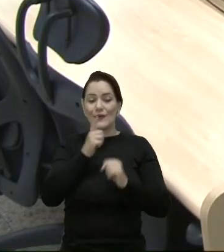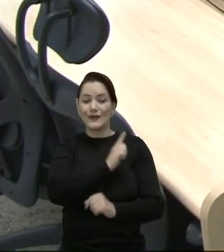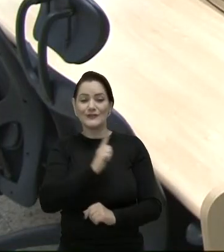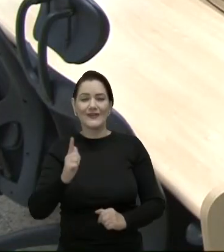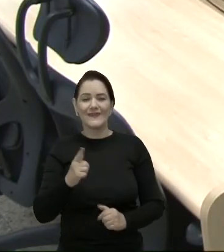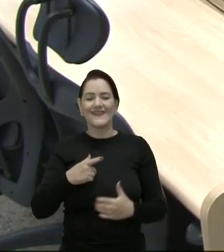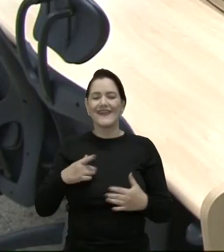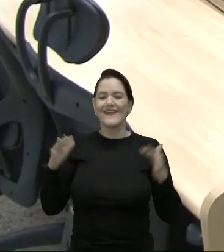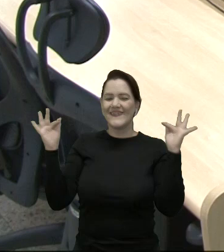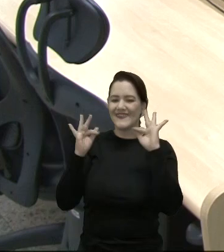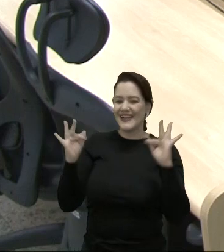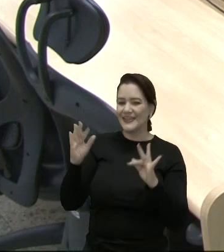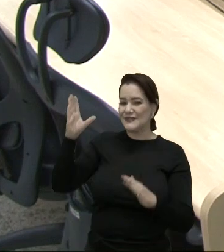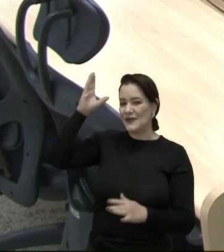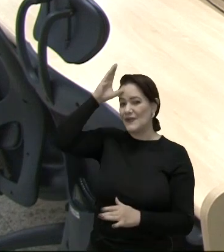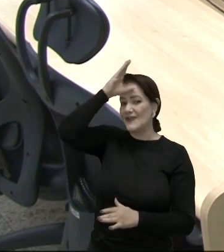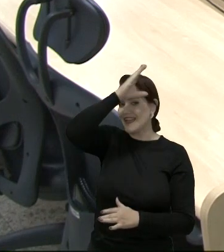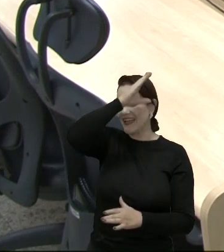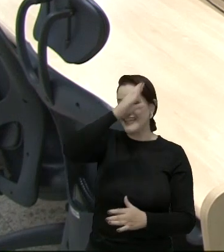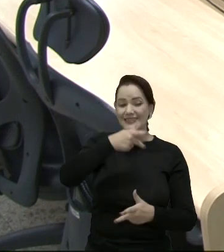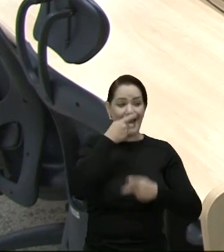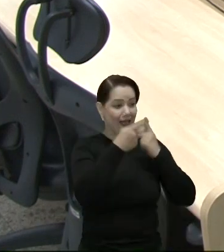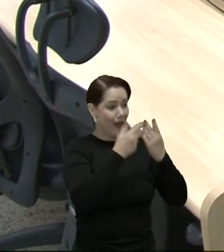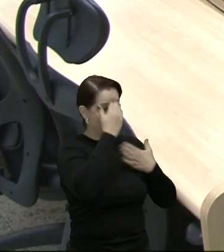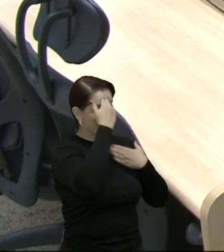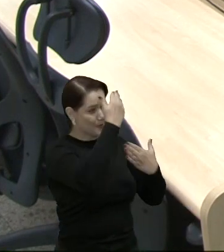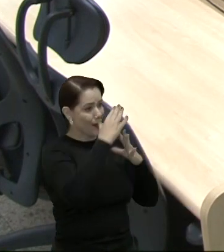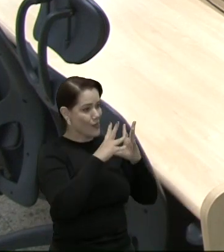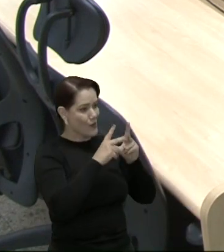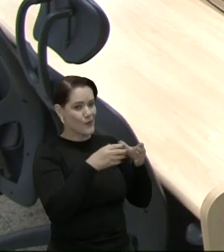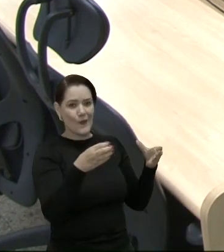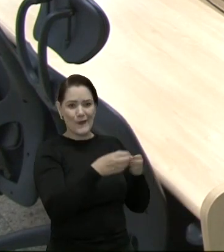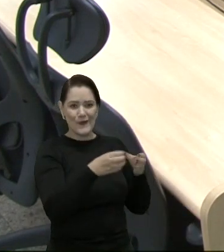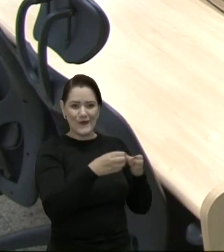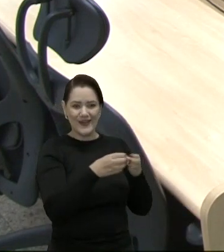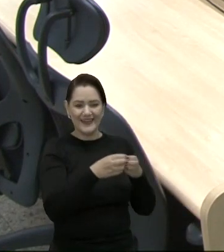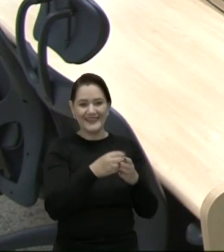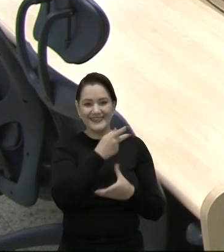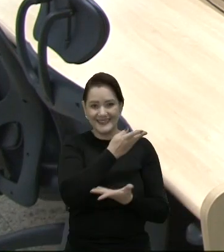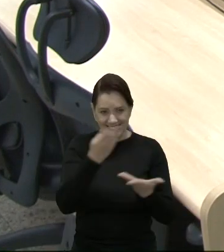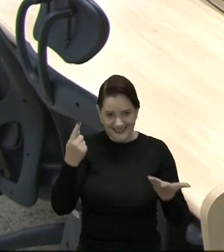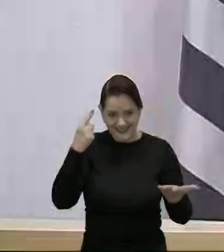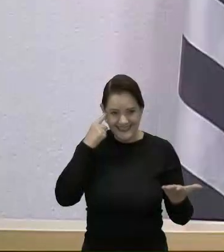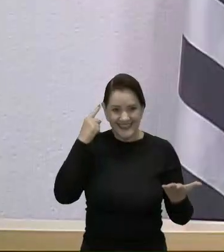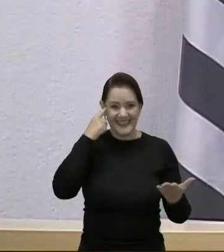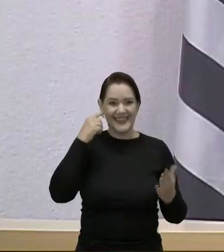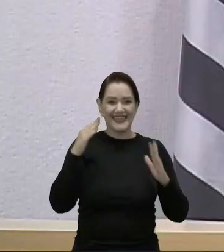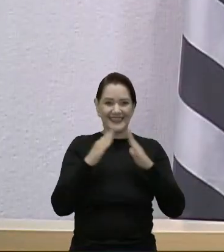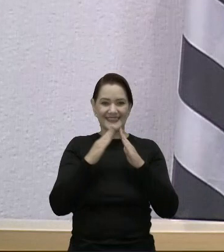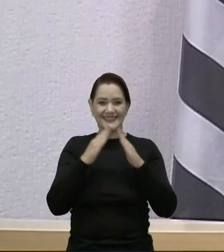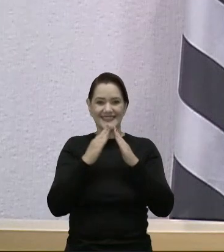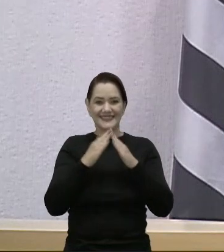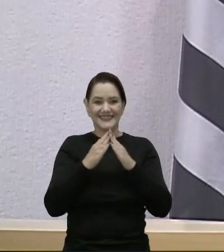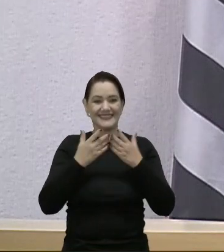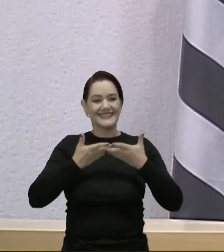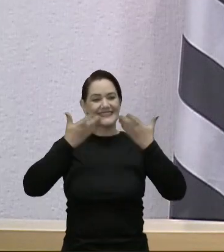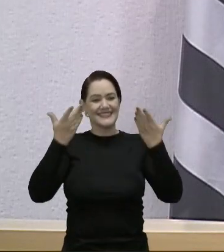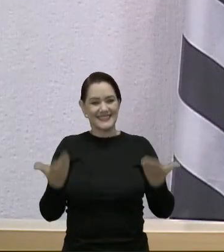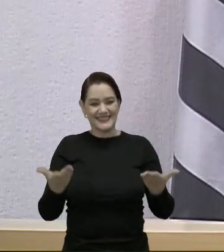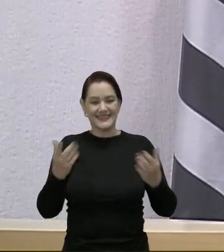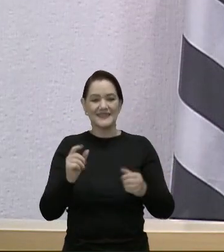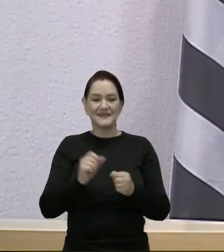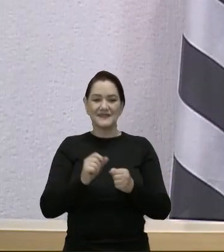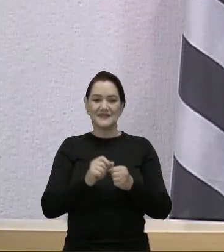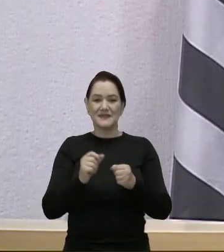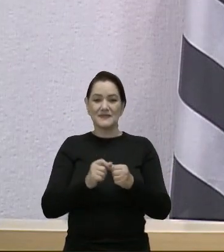cliente elogia toda a equipe. E tá aí. Deu para vocês entenderem em casa? O elogio, quando você